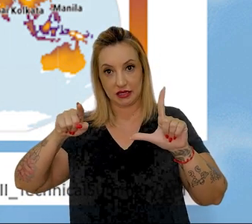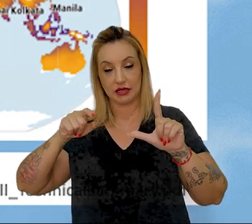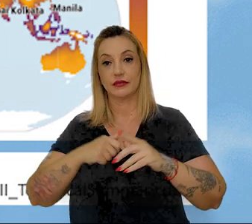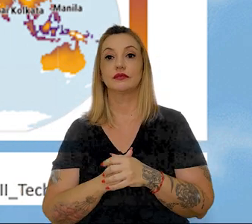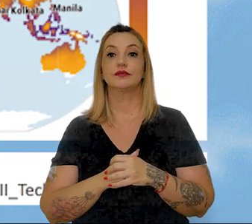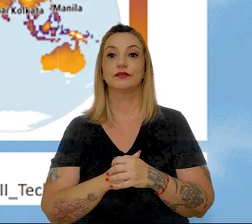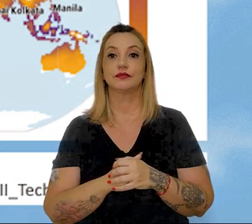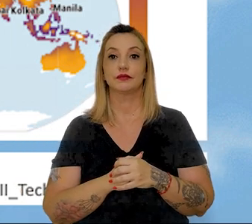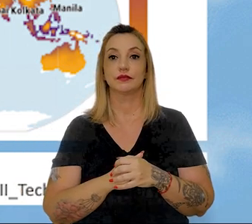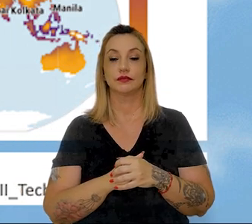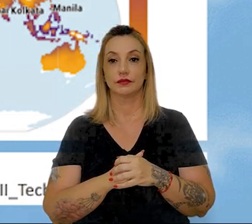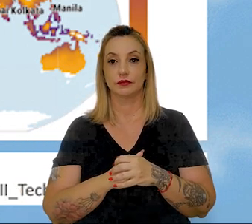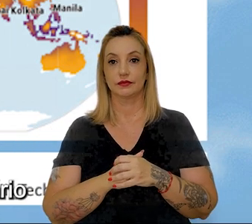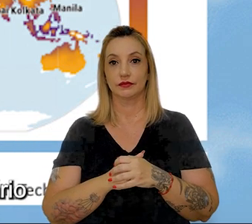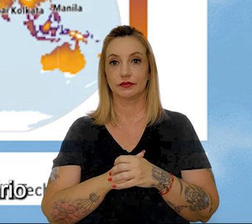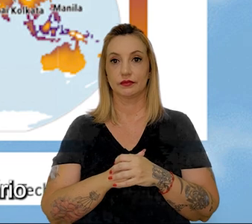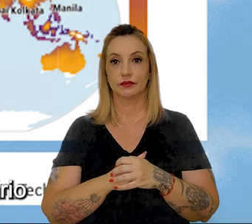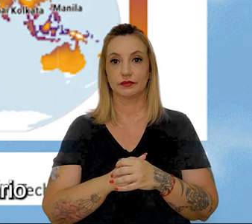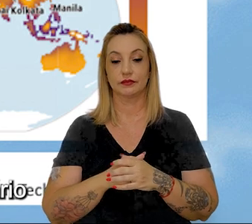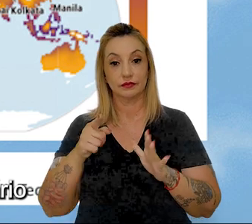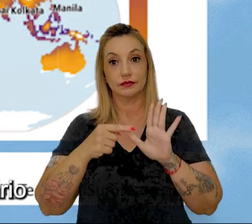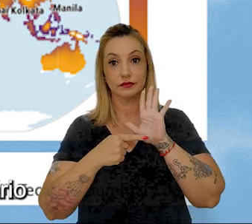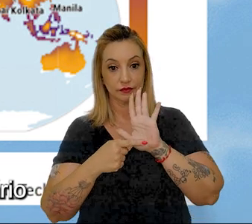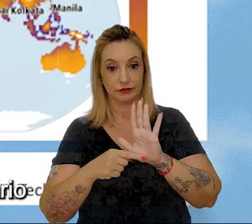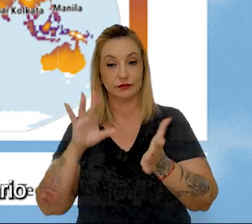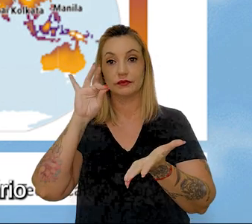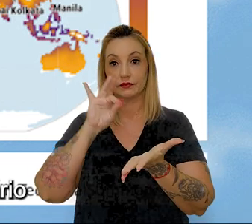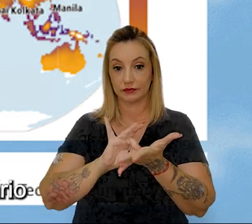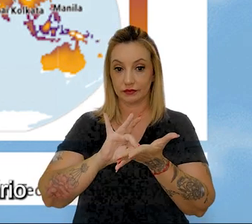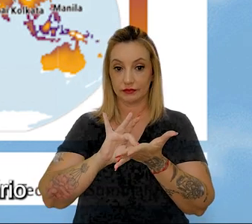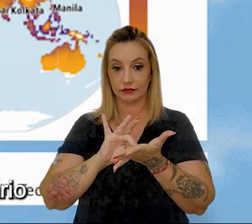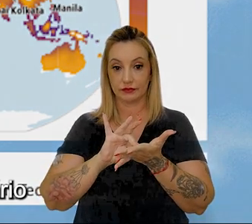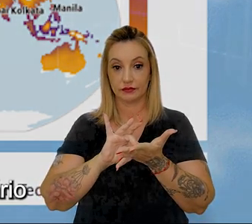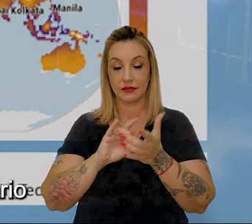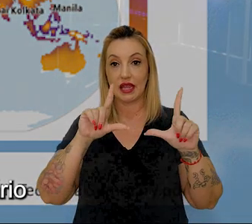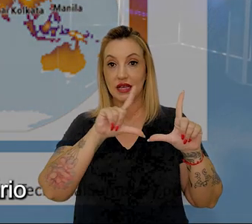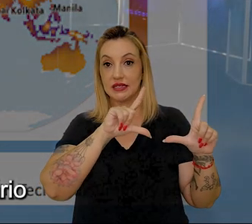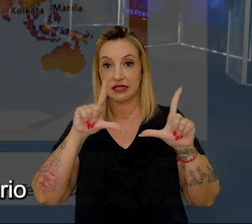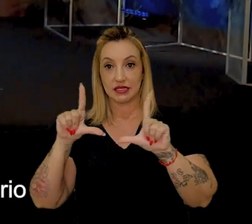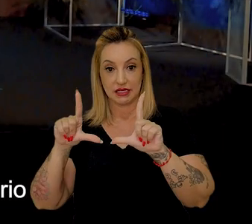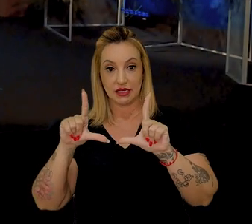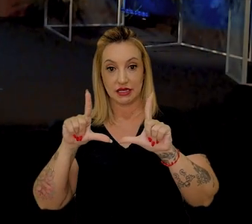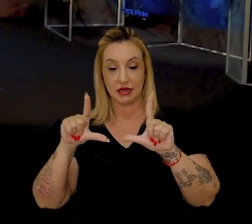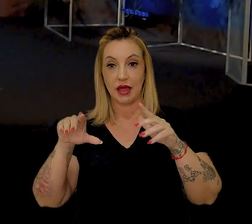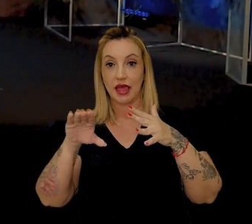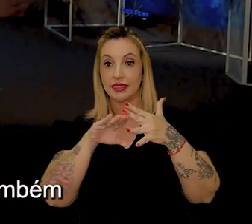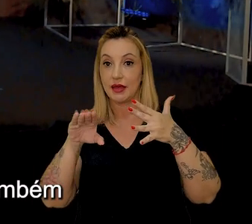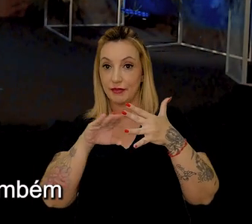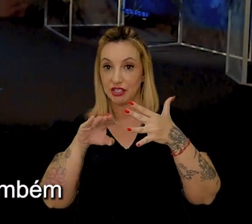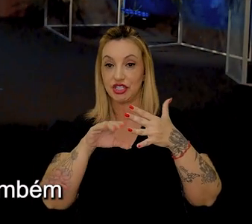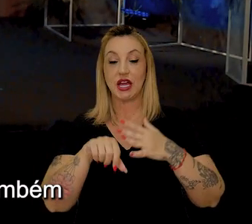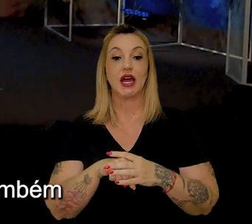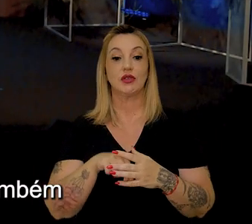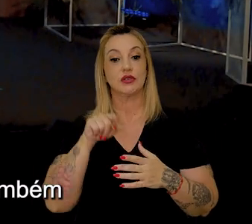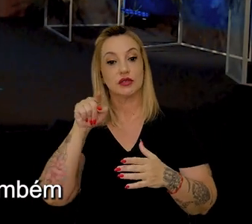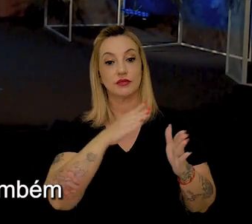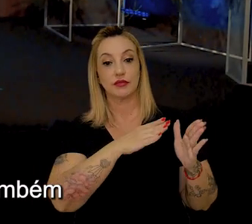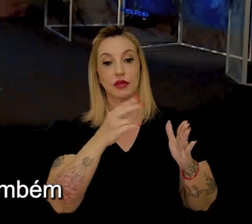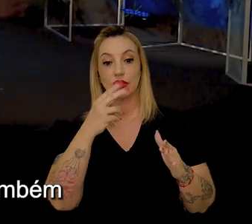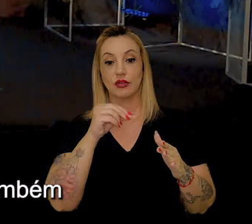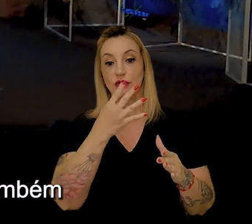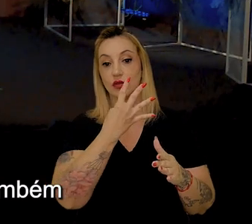esse gráfico que está aqui ele mostra realmente que para aquele cenário intermediário eh nesse período de